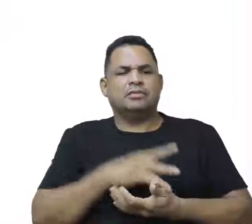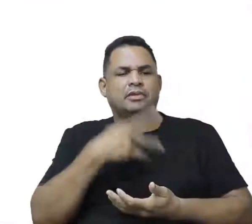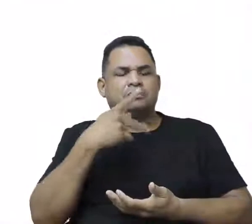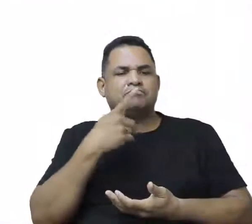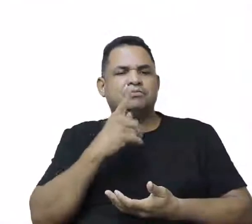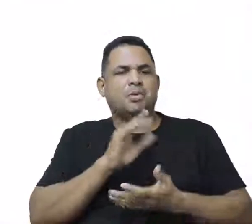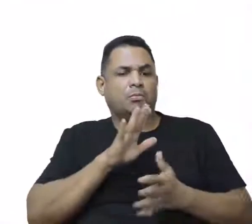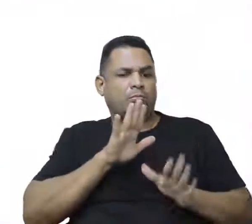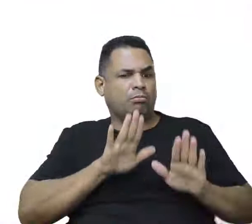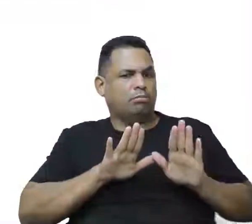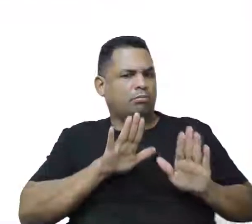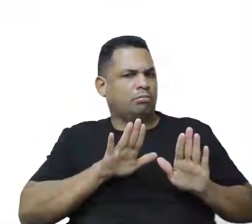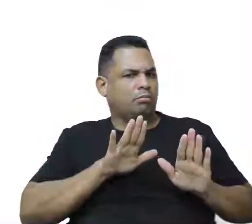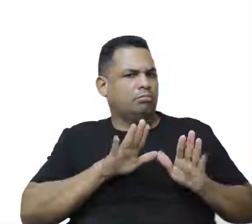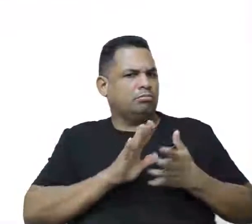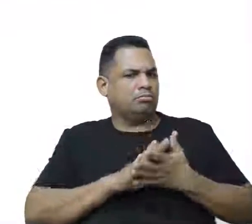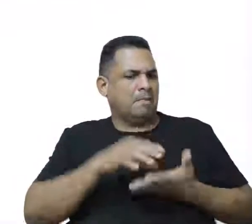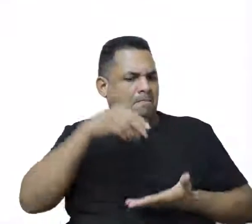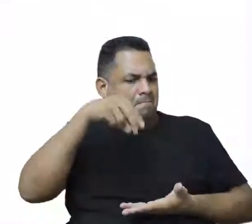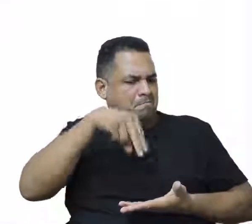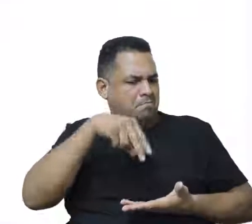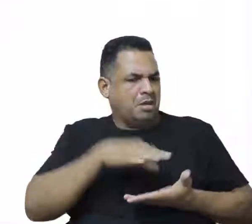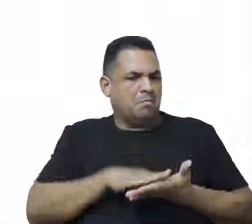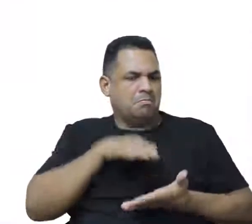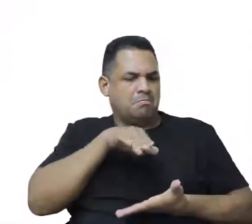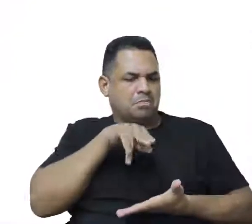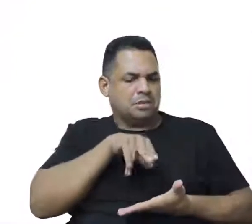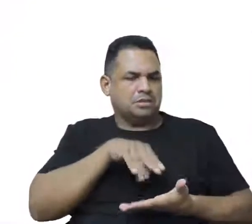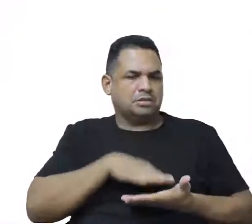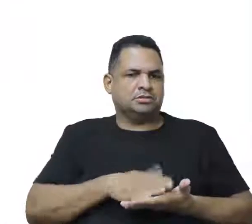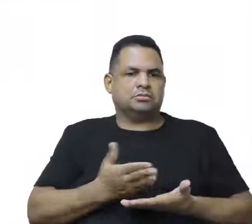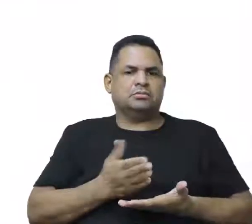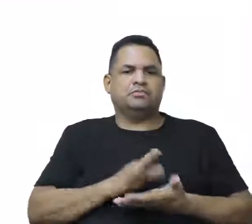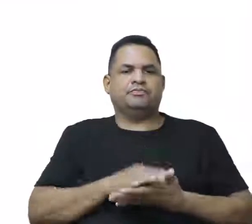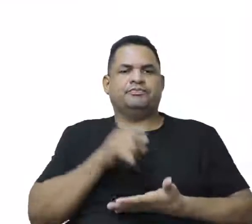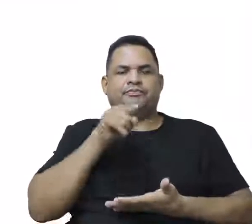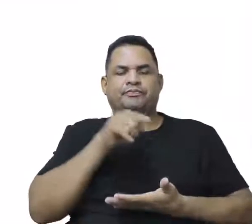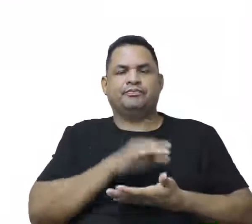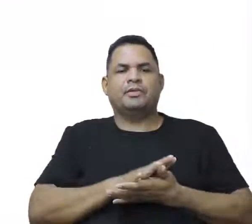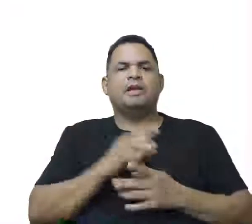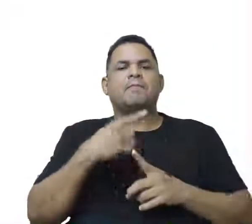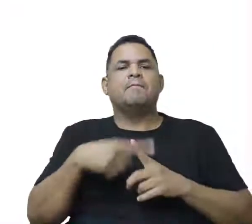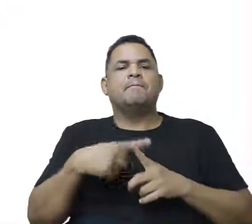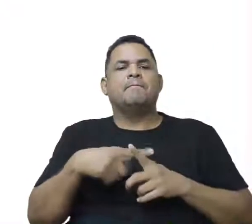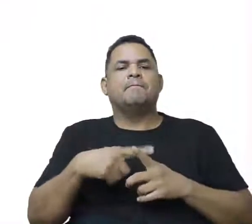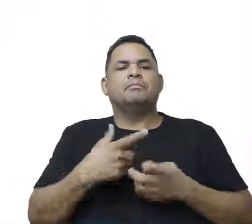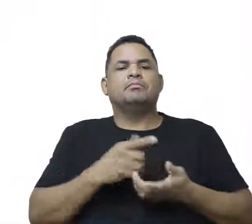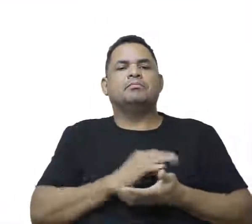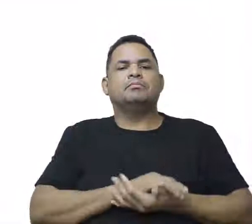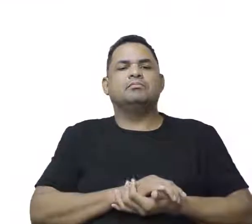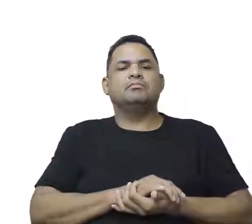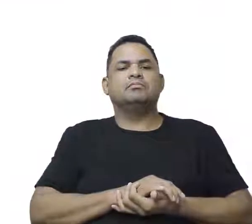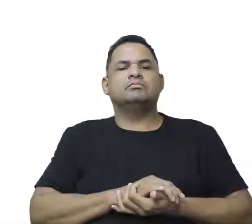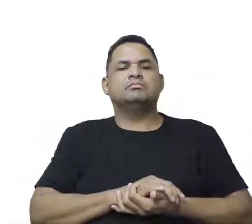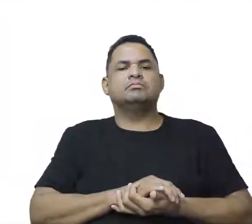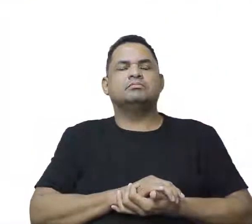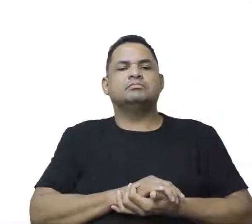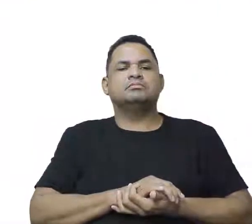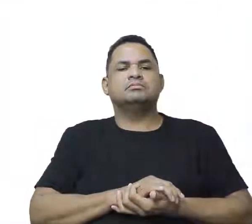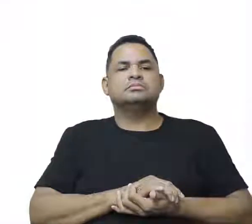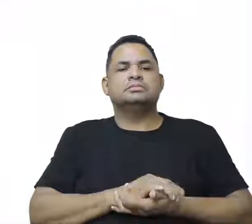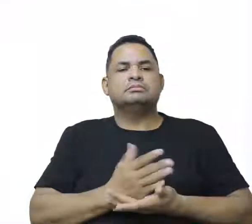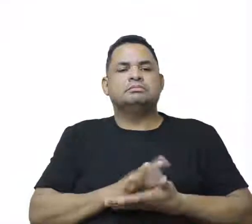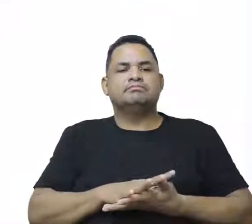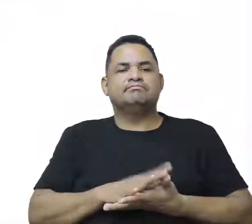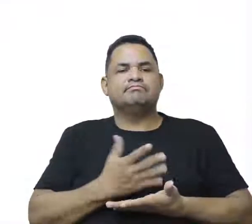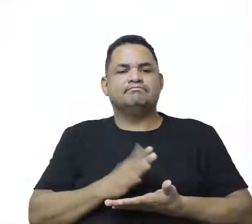assim, cuidado, não pise nisso. Por quê? Aí a prof pergunta, por quê? Aí eu respondo, minha mãe pisa aí e começa